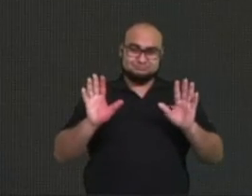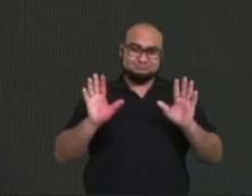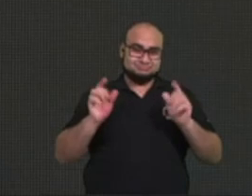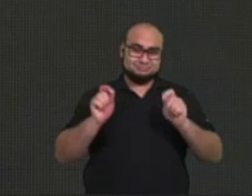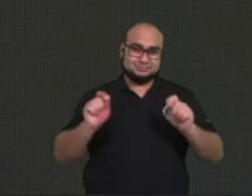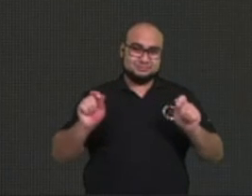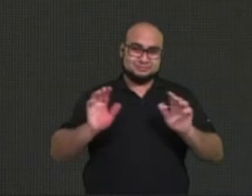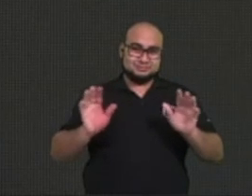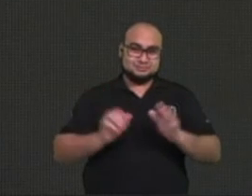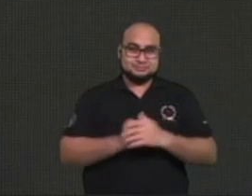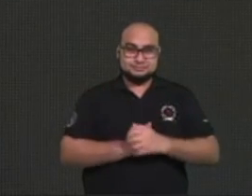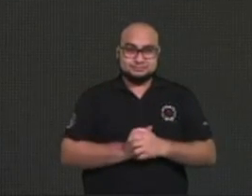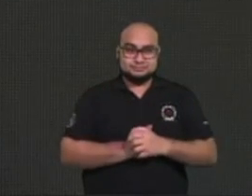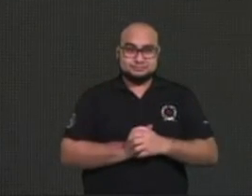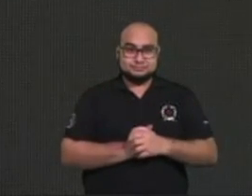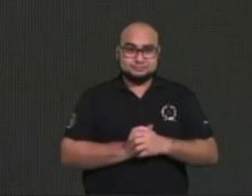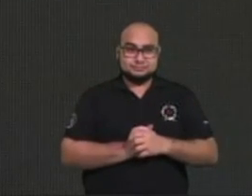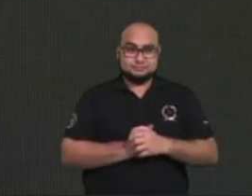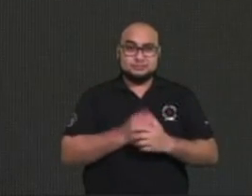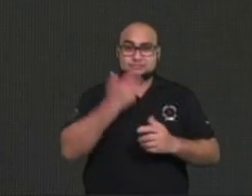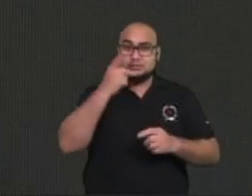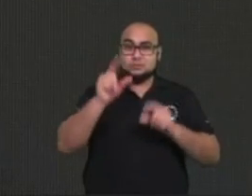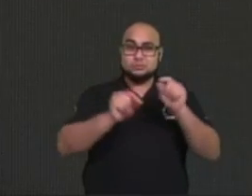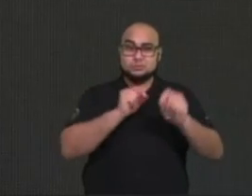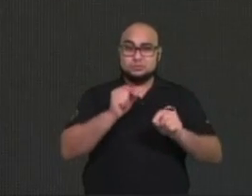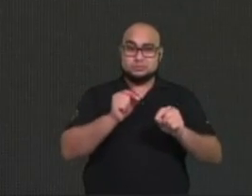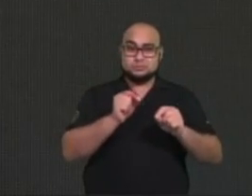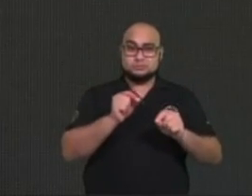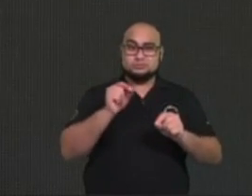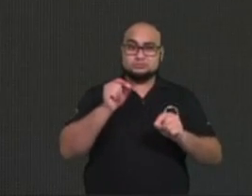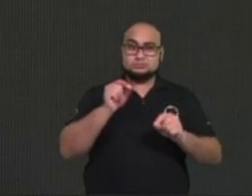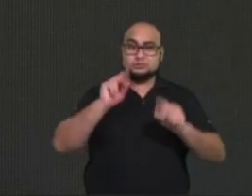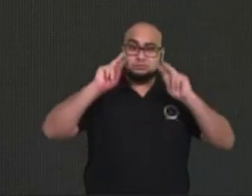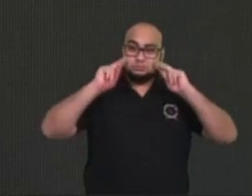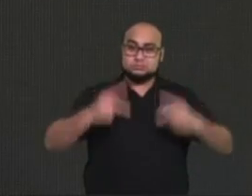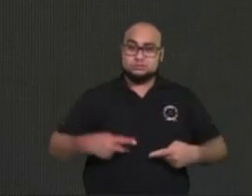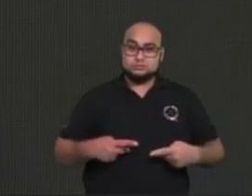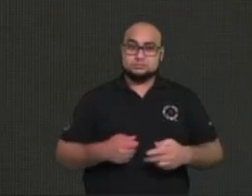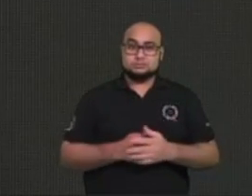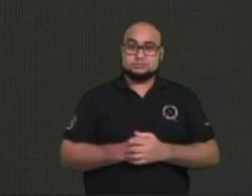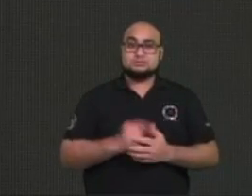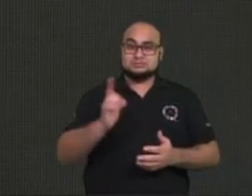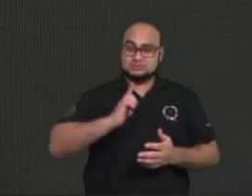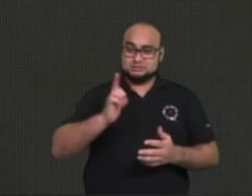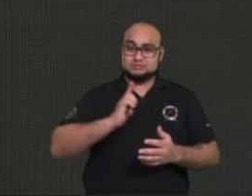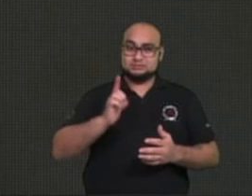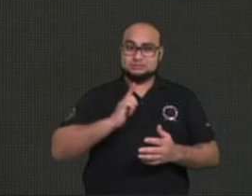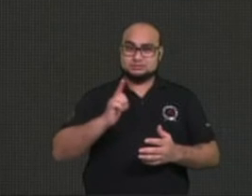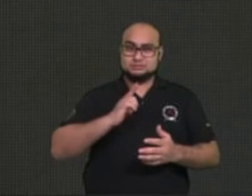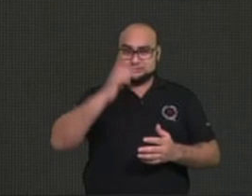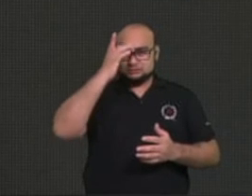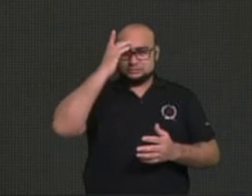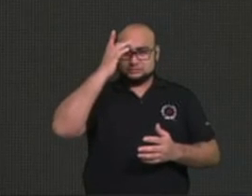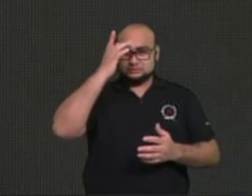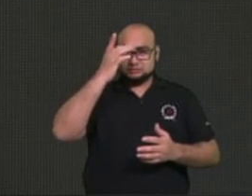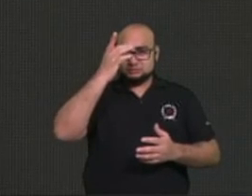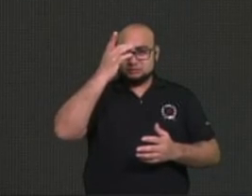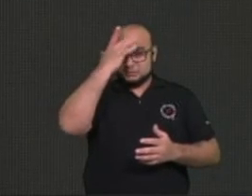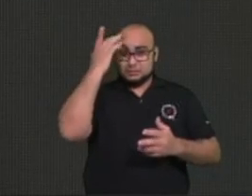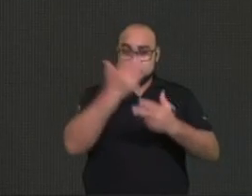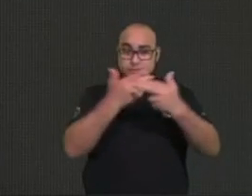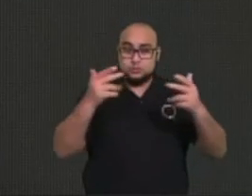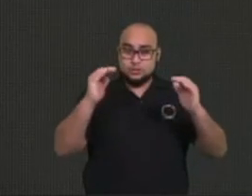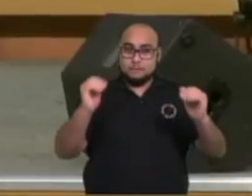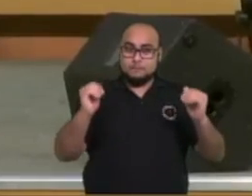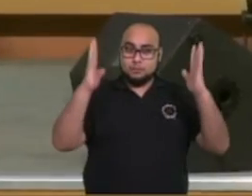sobre a questão da humanidade existe um ser superior ao homem que nos rodeia o nome dele é diabo